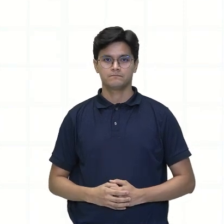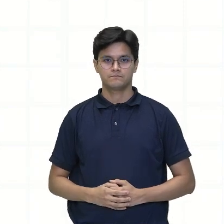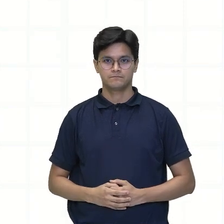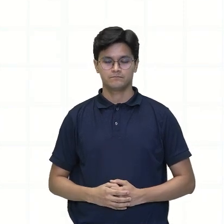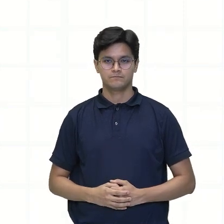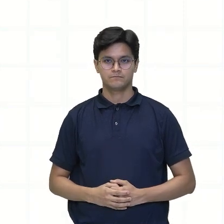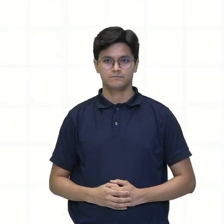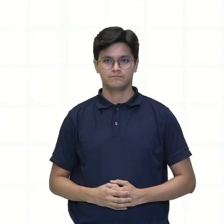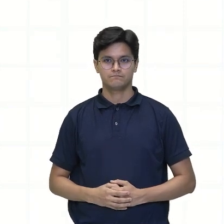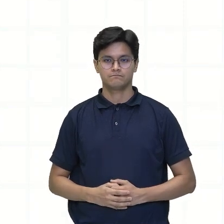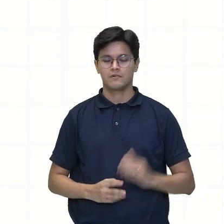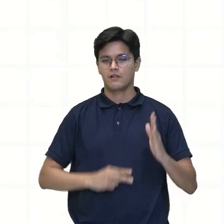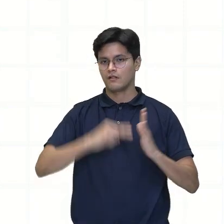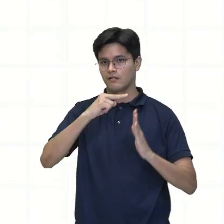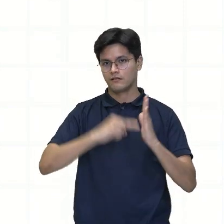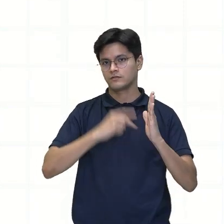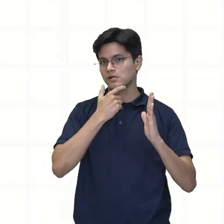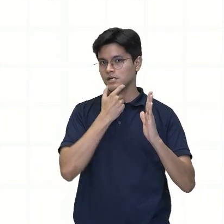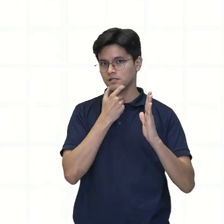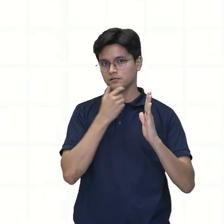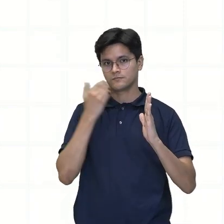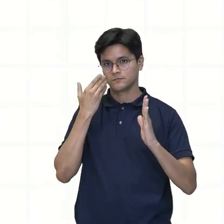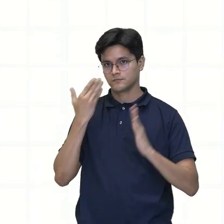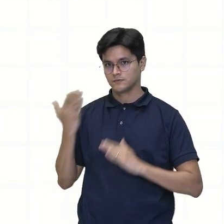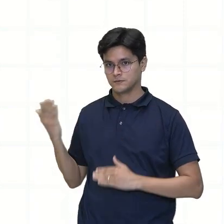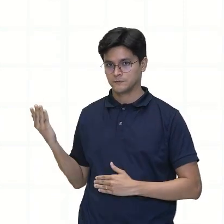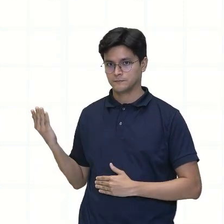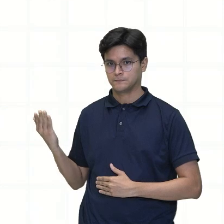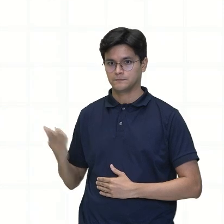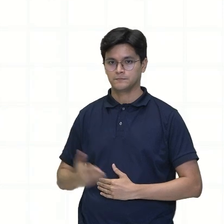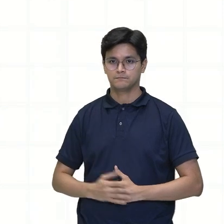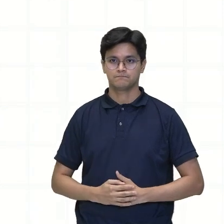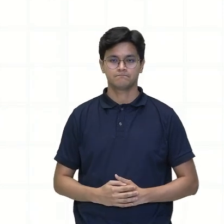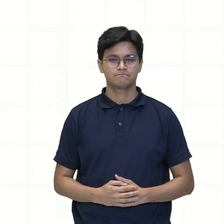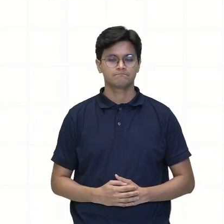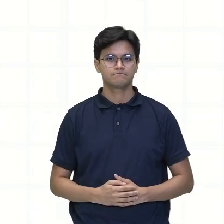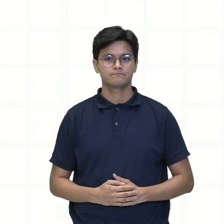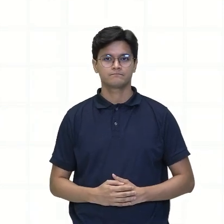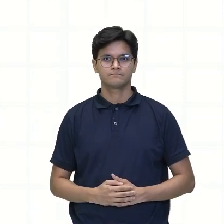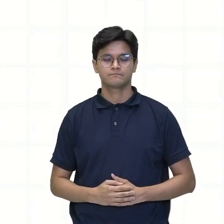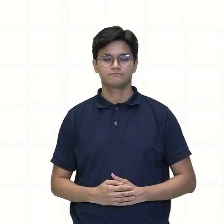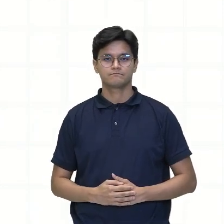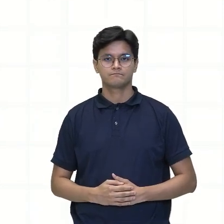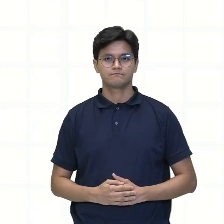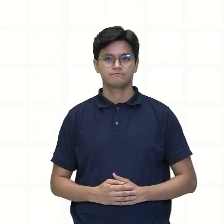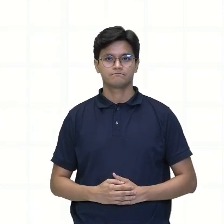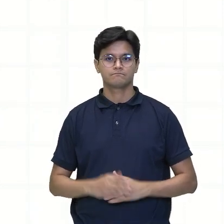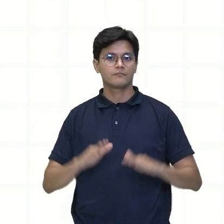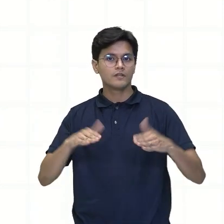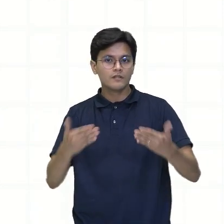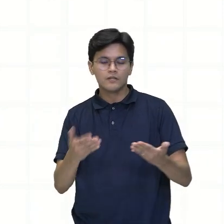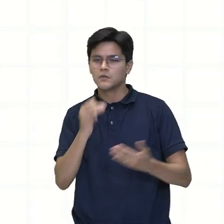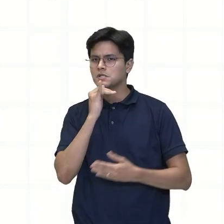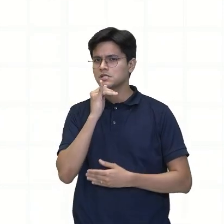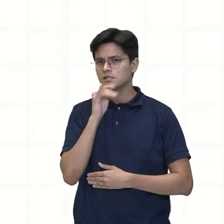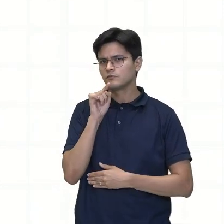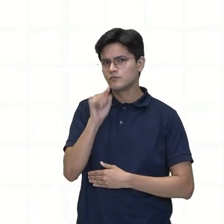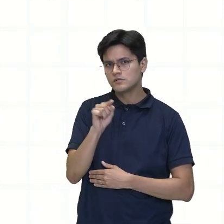web browsing or viewing videos, né? Então, é diferente quando você está só assistindo o vídeo,